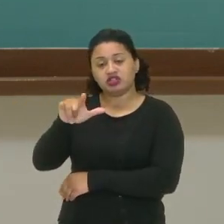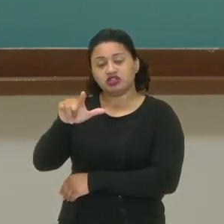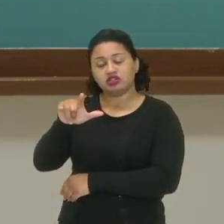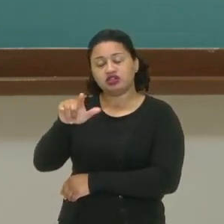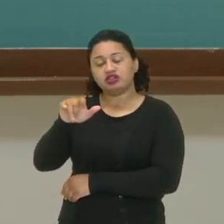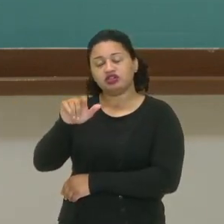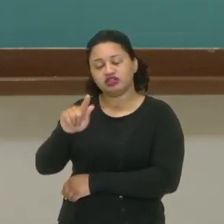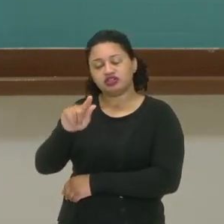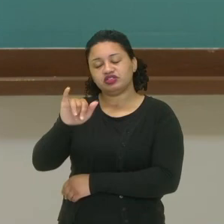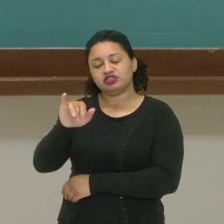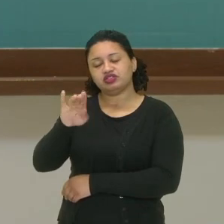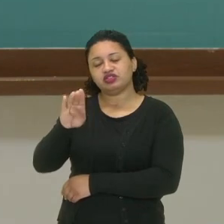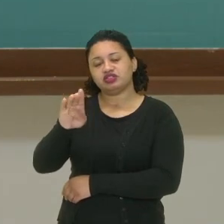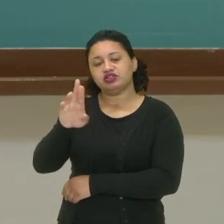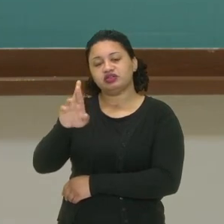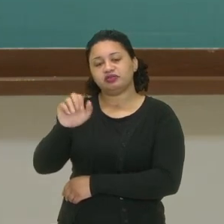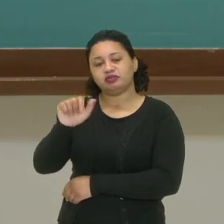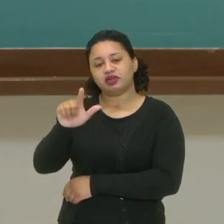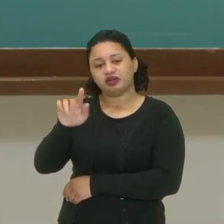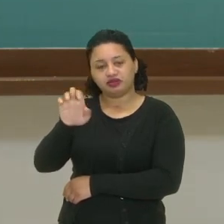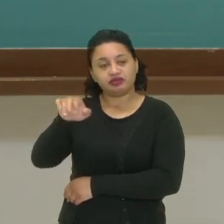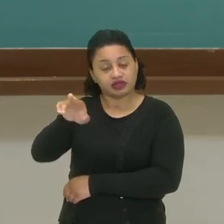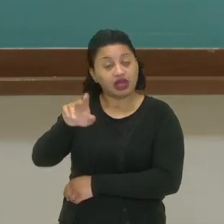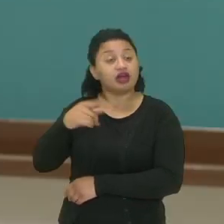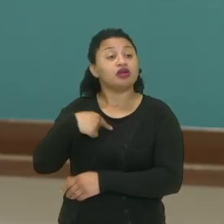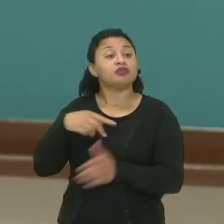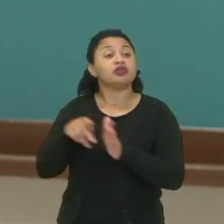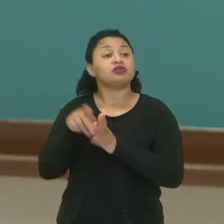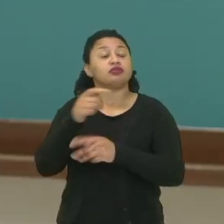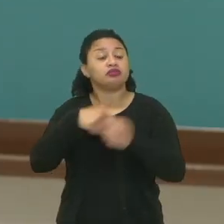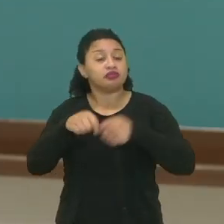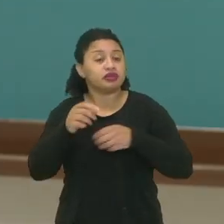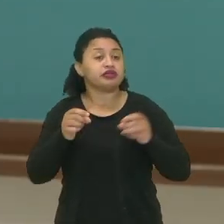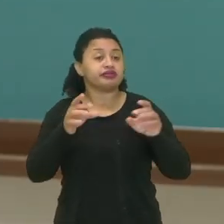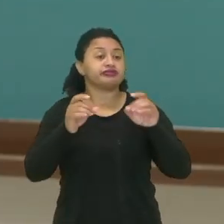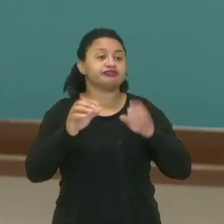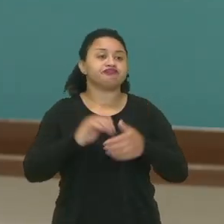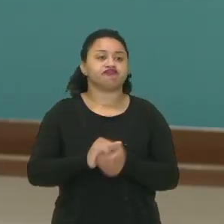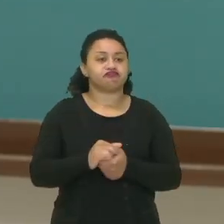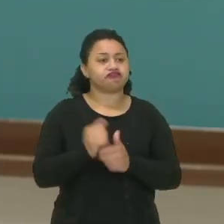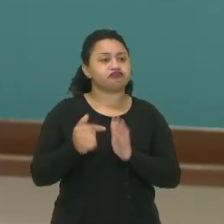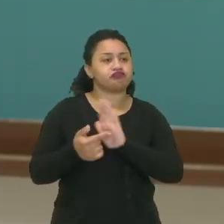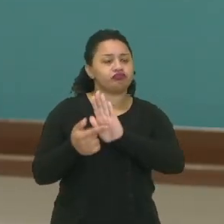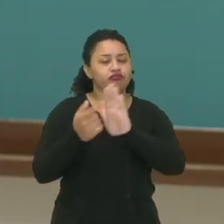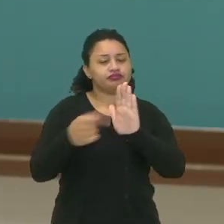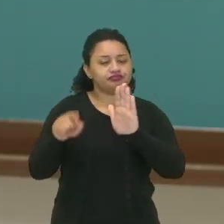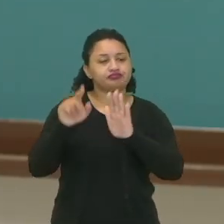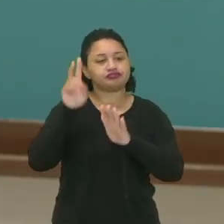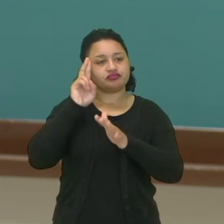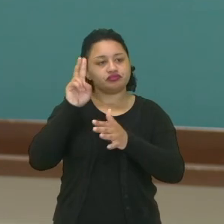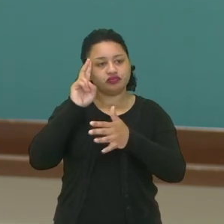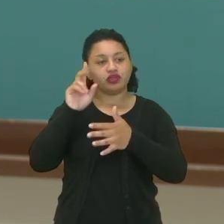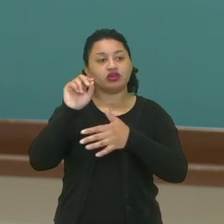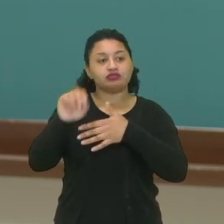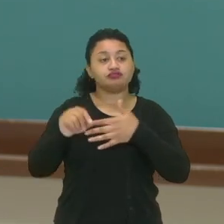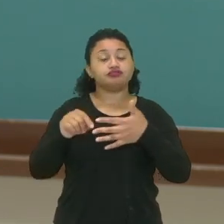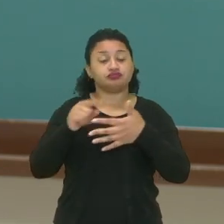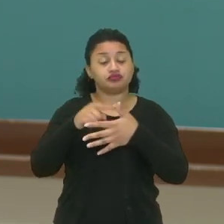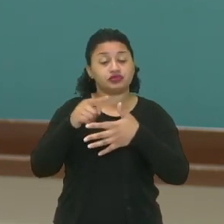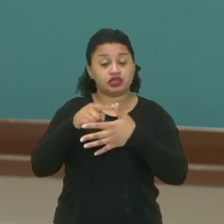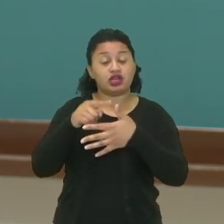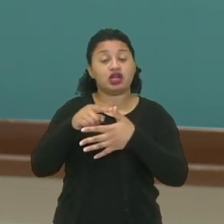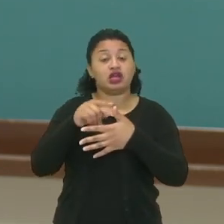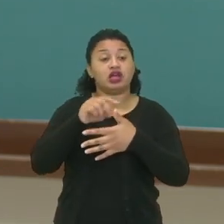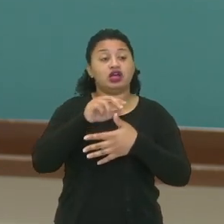global? Vamos ver aqui então. E vamos usar o mapa aqui, primeiramente, para responder. Olha só. Então, lembrando, o Canal de Suez foi construído pelo